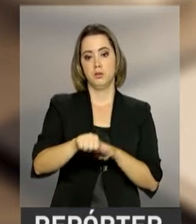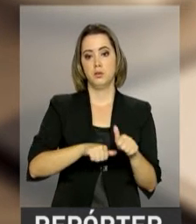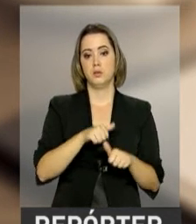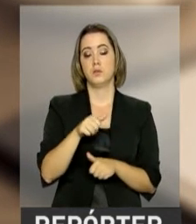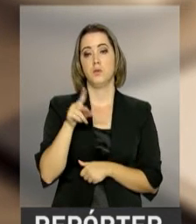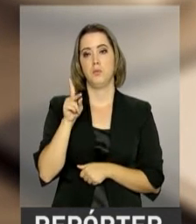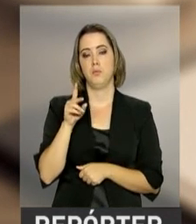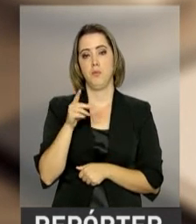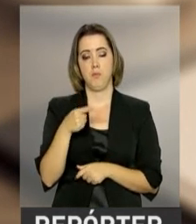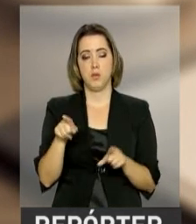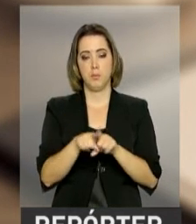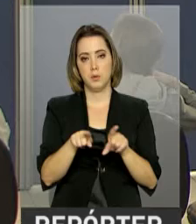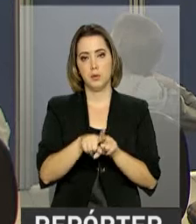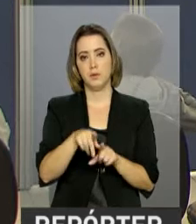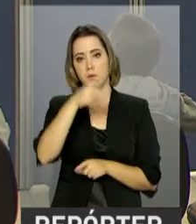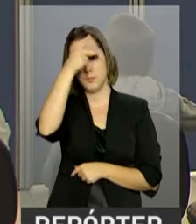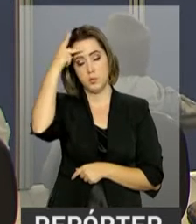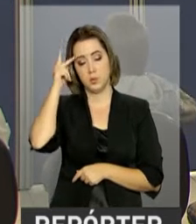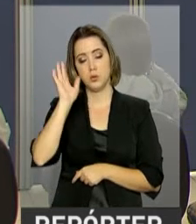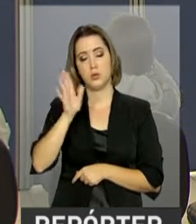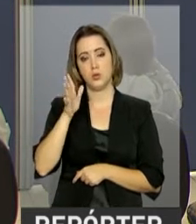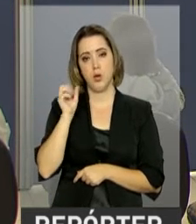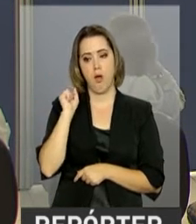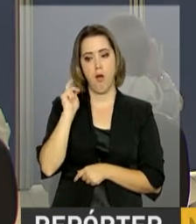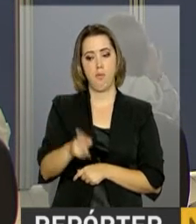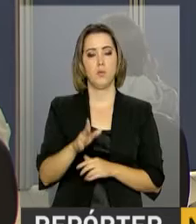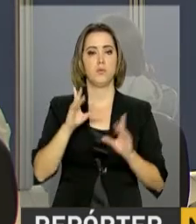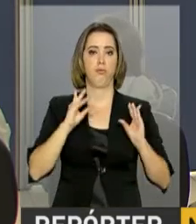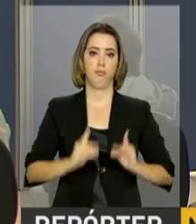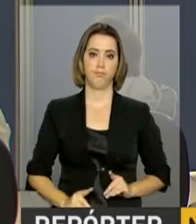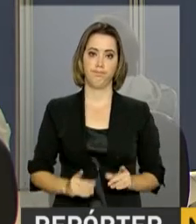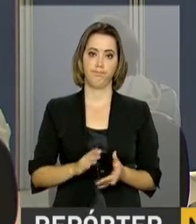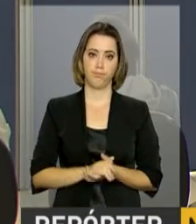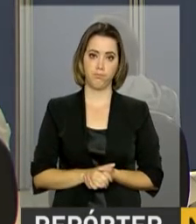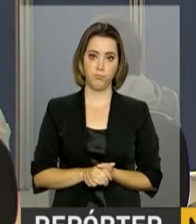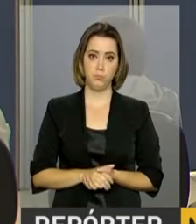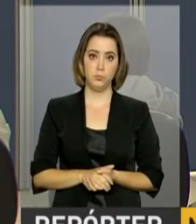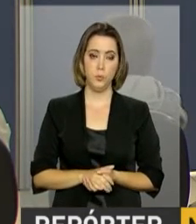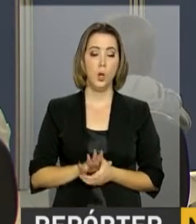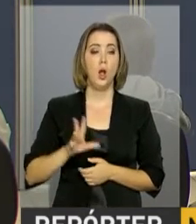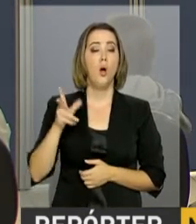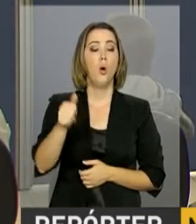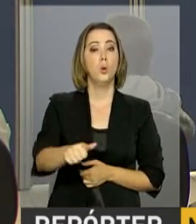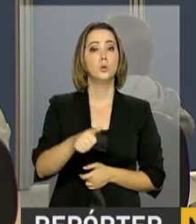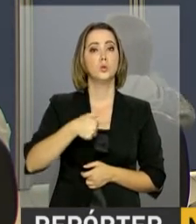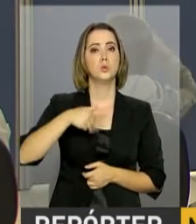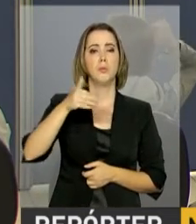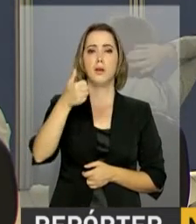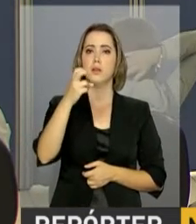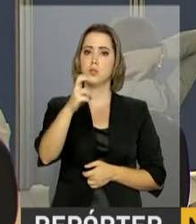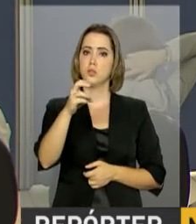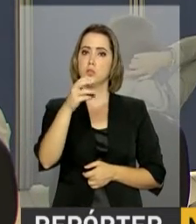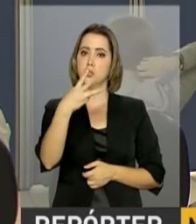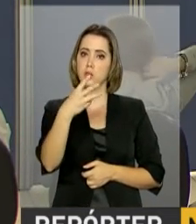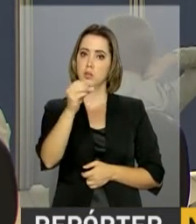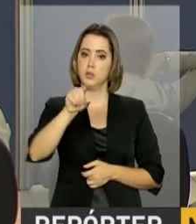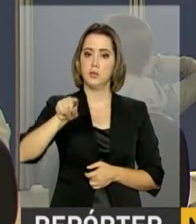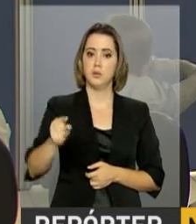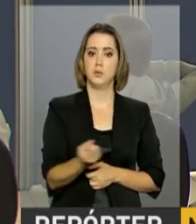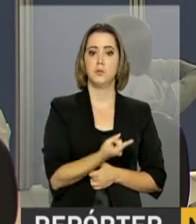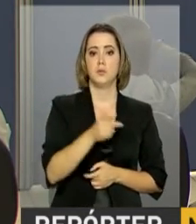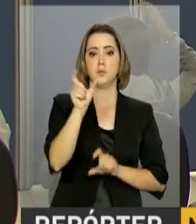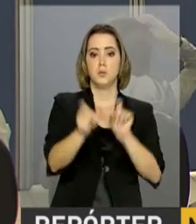aposentadoria por invalidez ao todo devem ser convocados pelo inss mais de 530 mil beneficiários que recebem